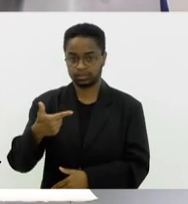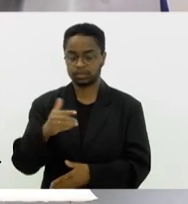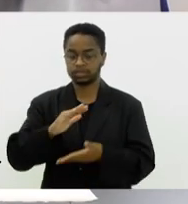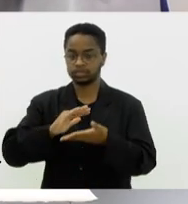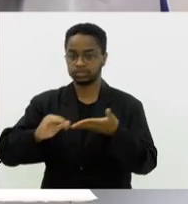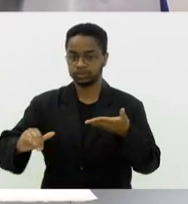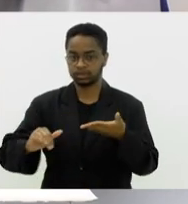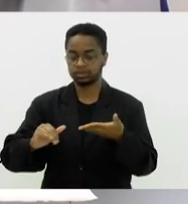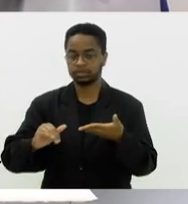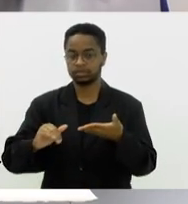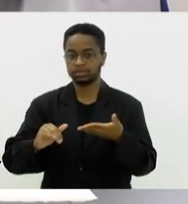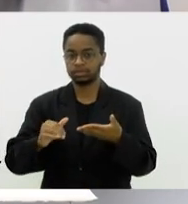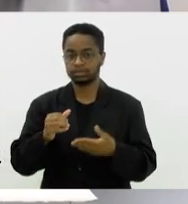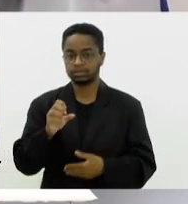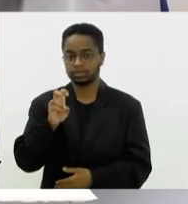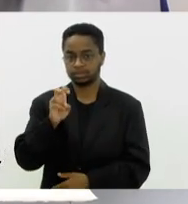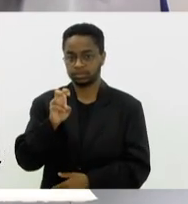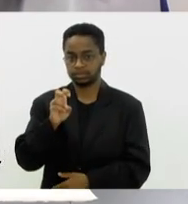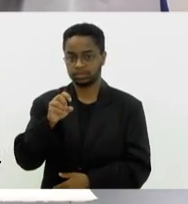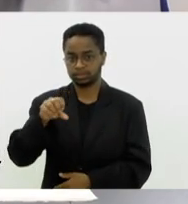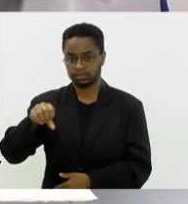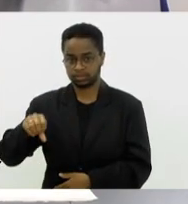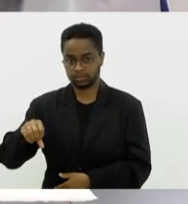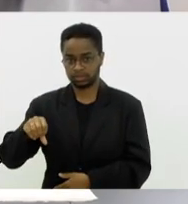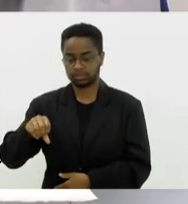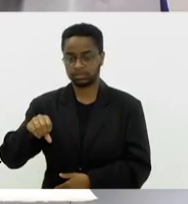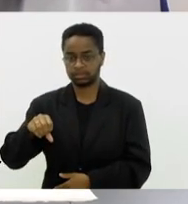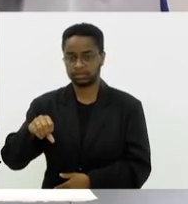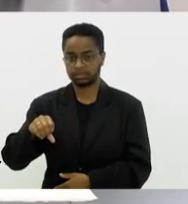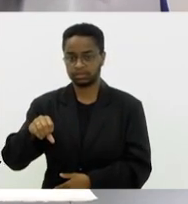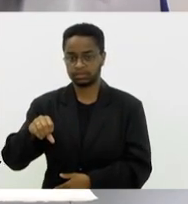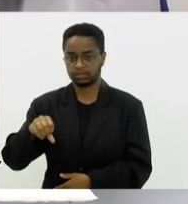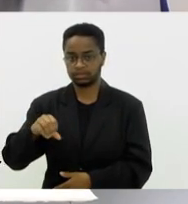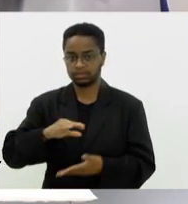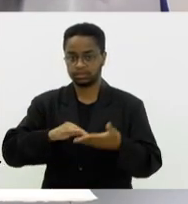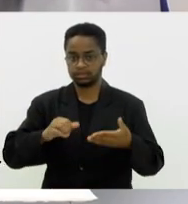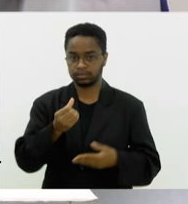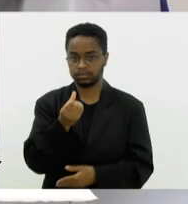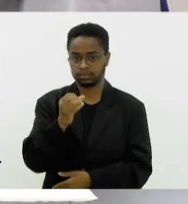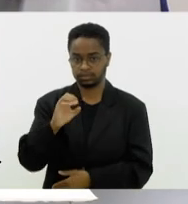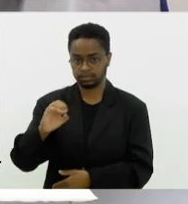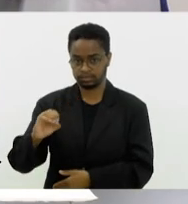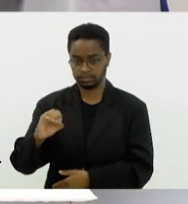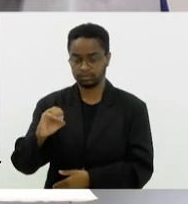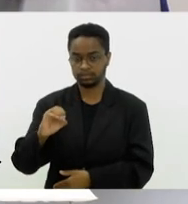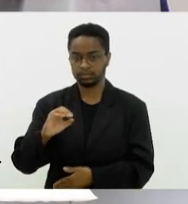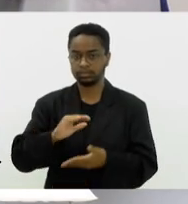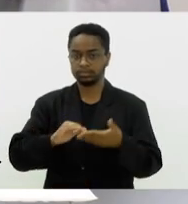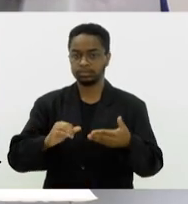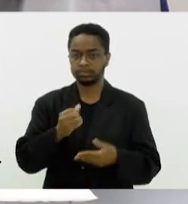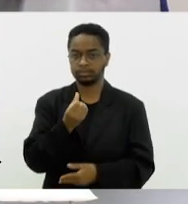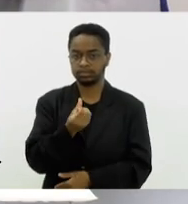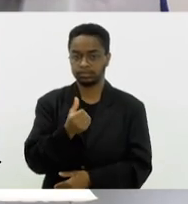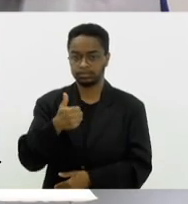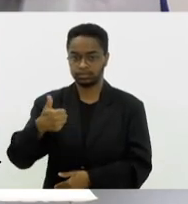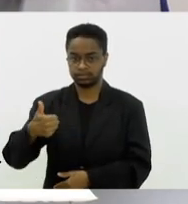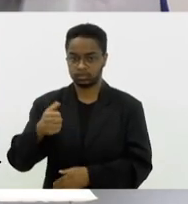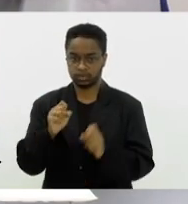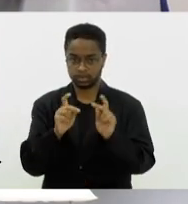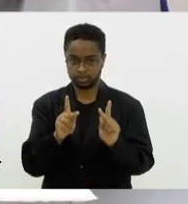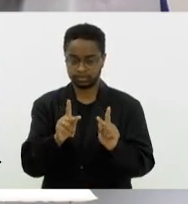exceto o 59, o 60... E o 61.